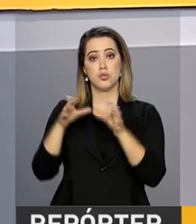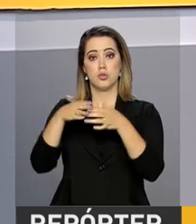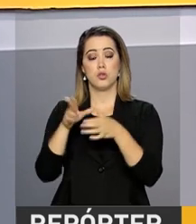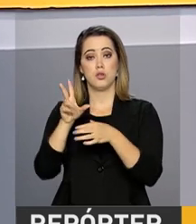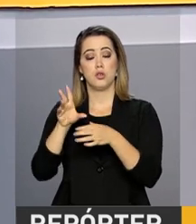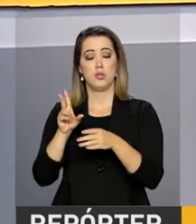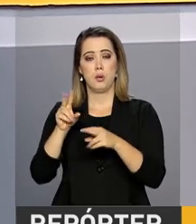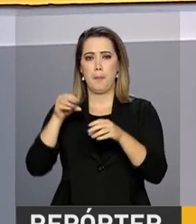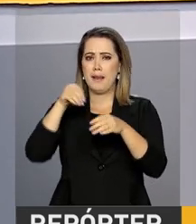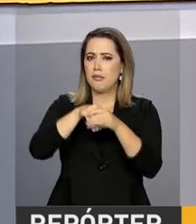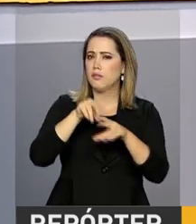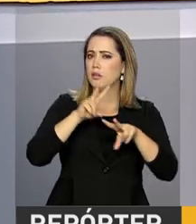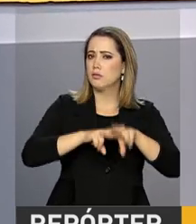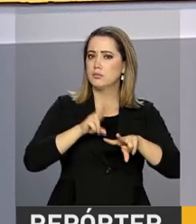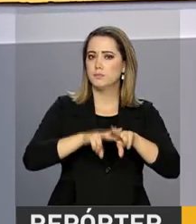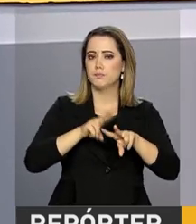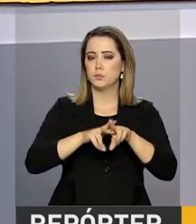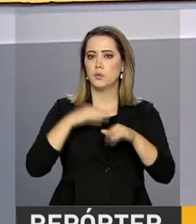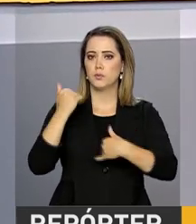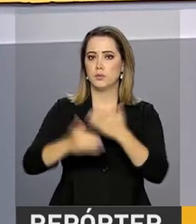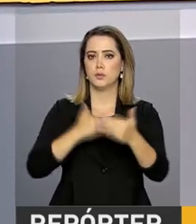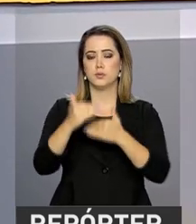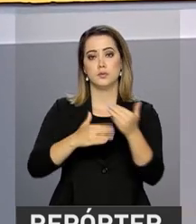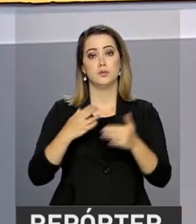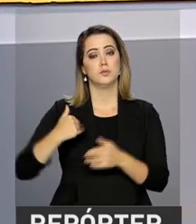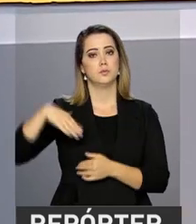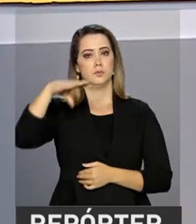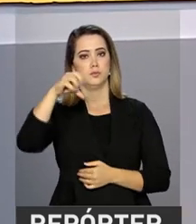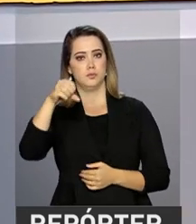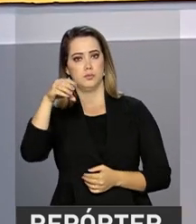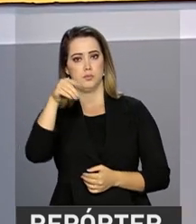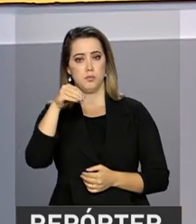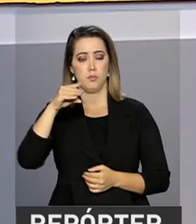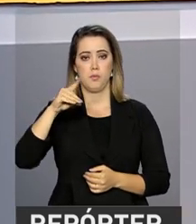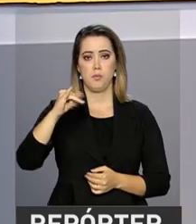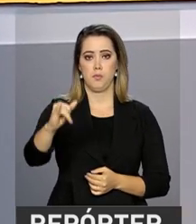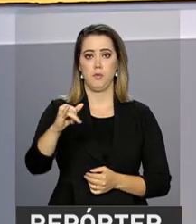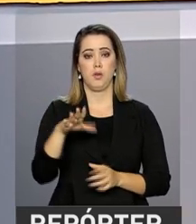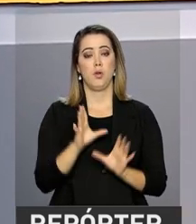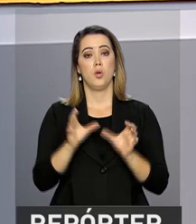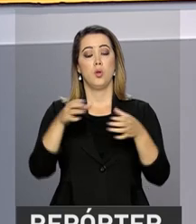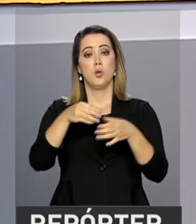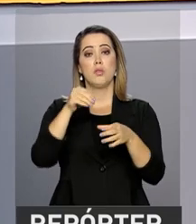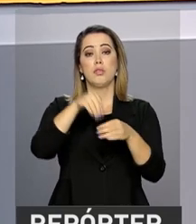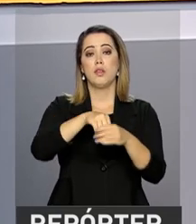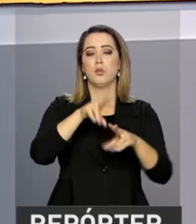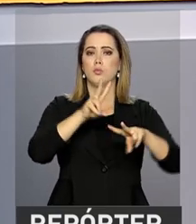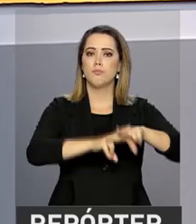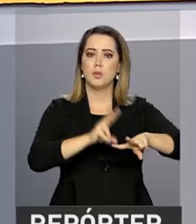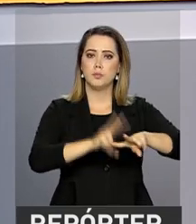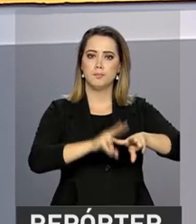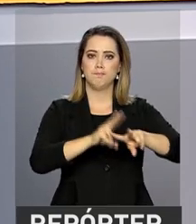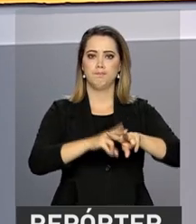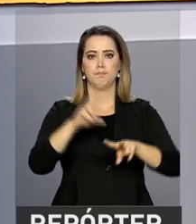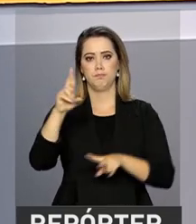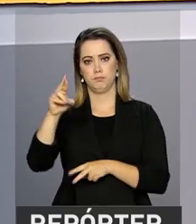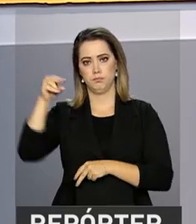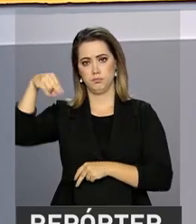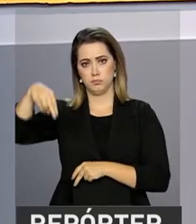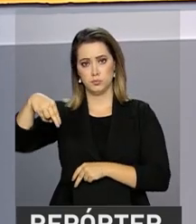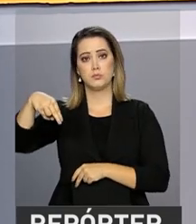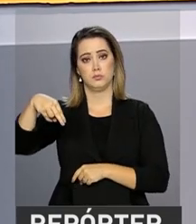intervenção penitenciária vai permanecer por mais de 90 dias na penitenciária estadual de Alcaçus, no Rio Grande do